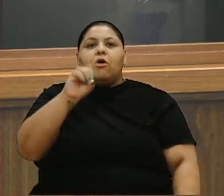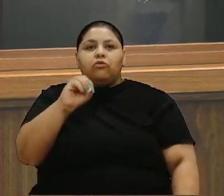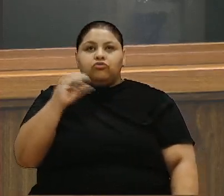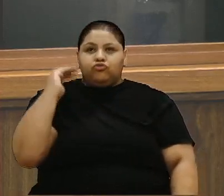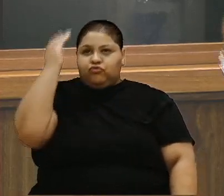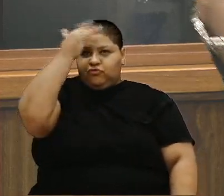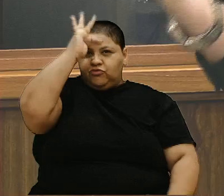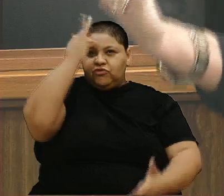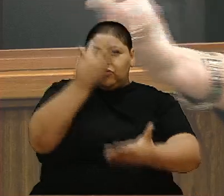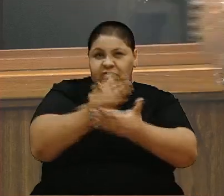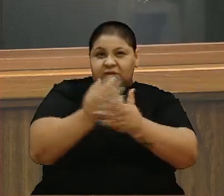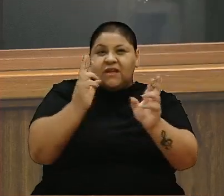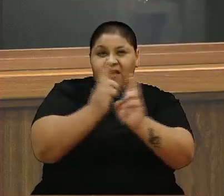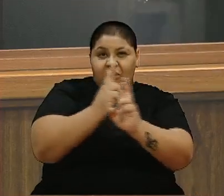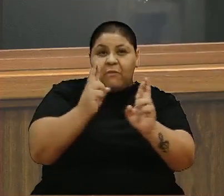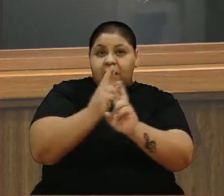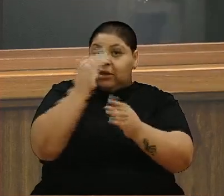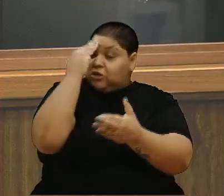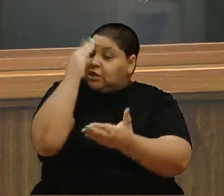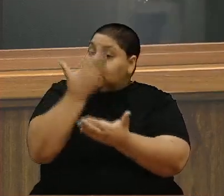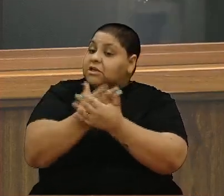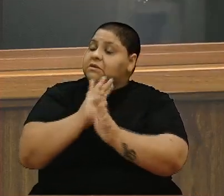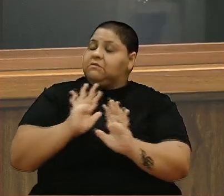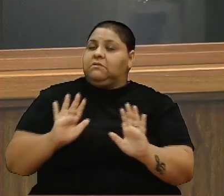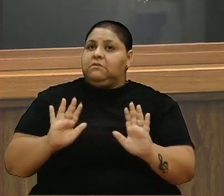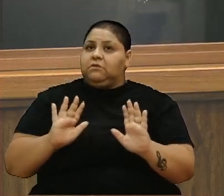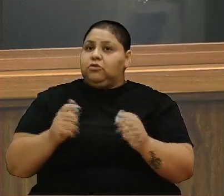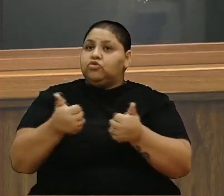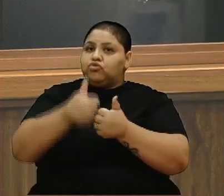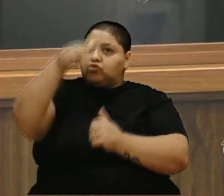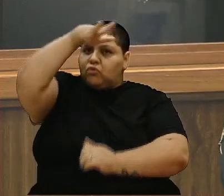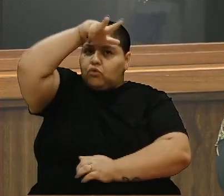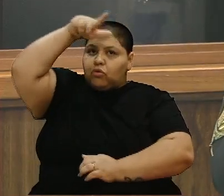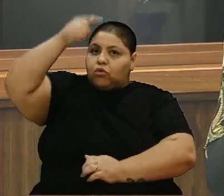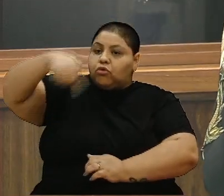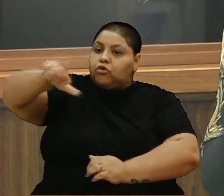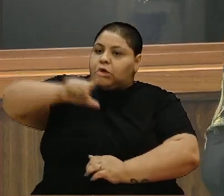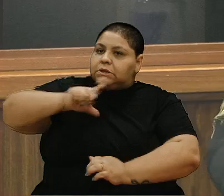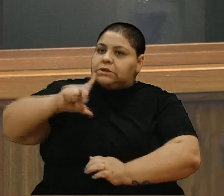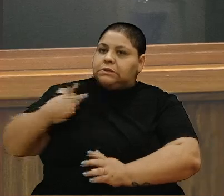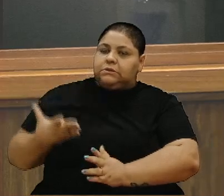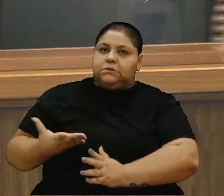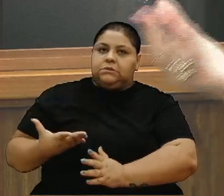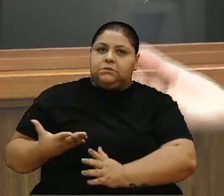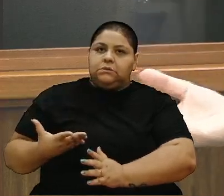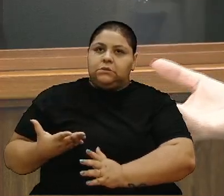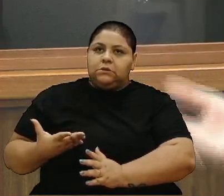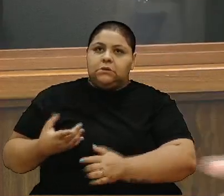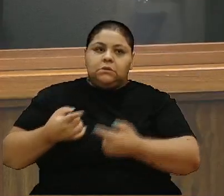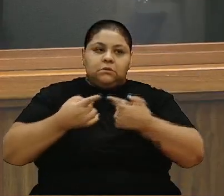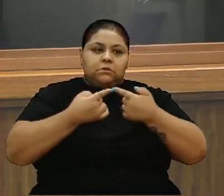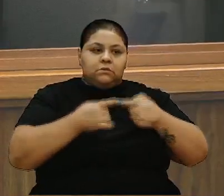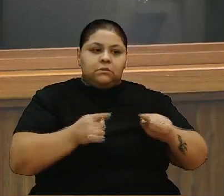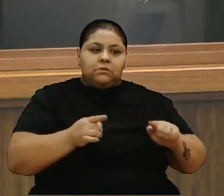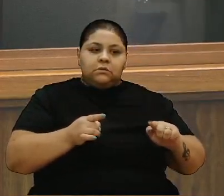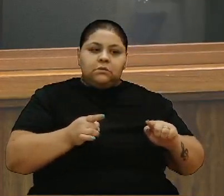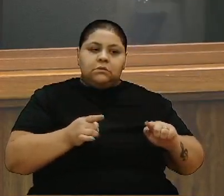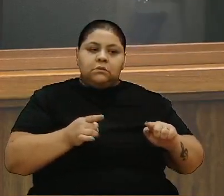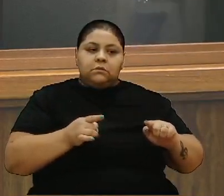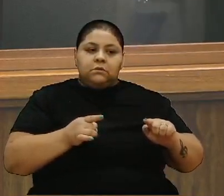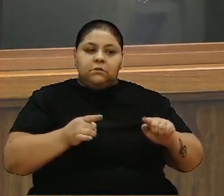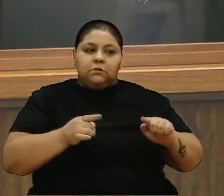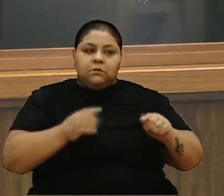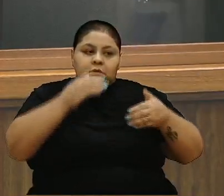numa relação de confiança com o prefeito, que nós temos. Mas isso aí está lá na conta